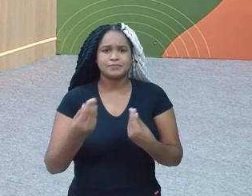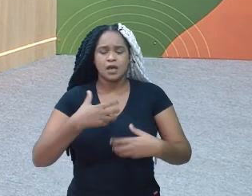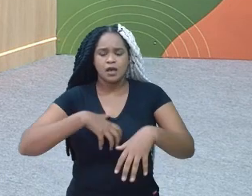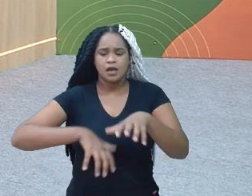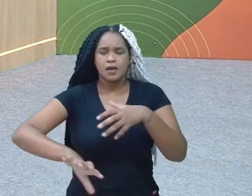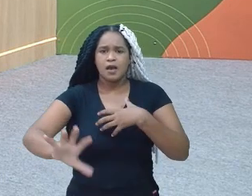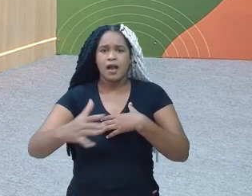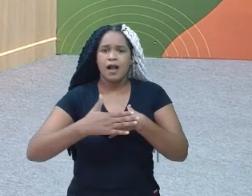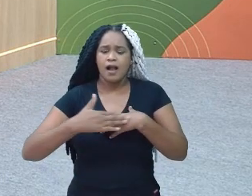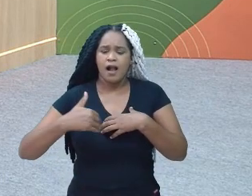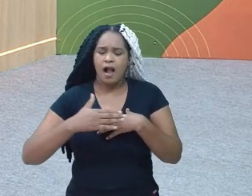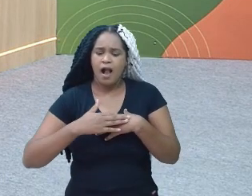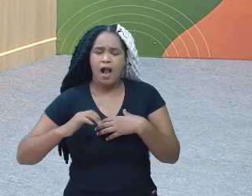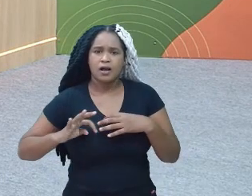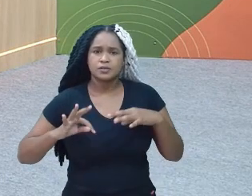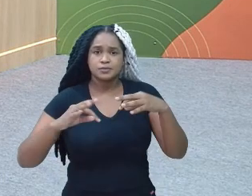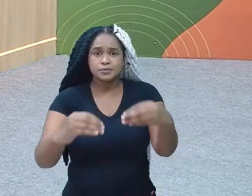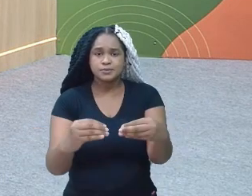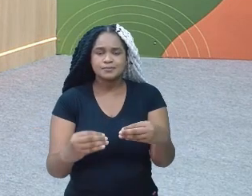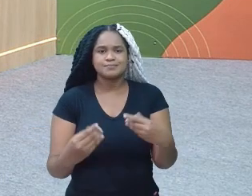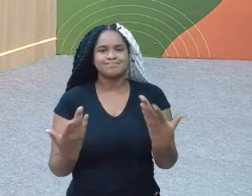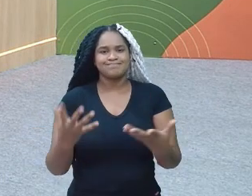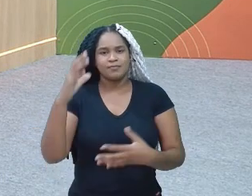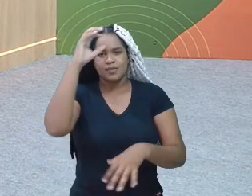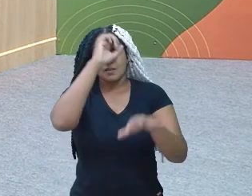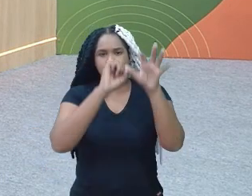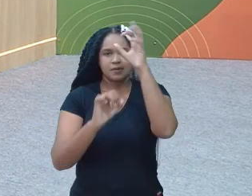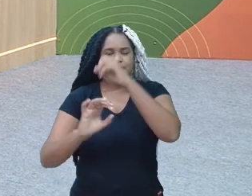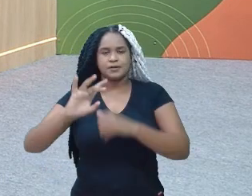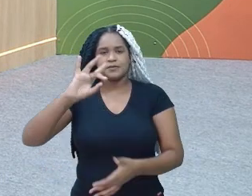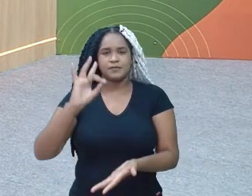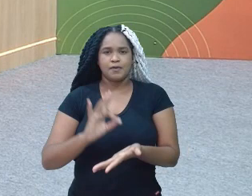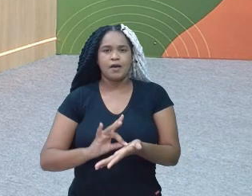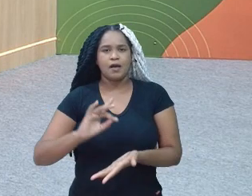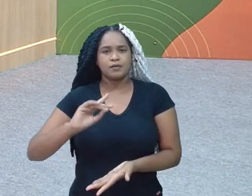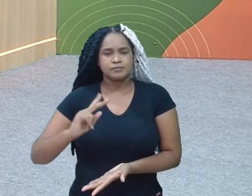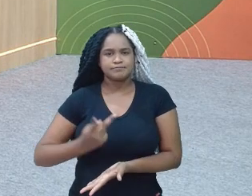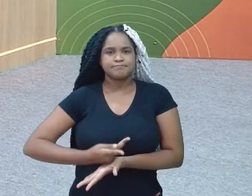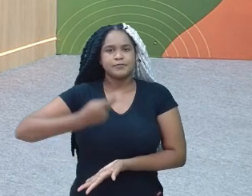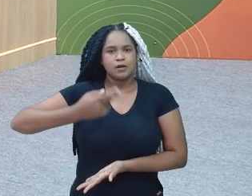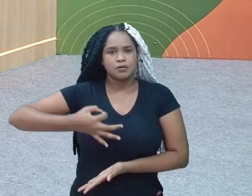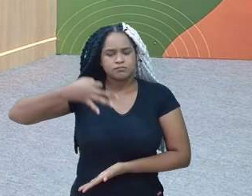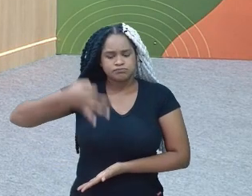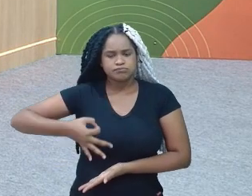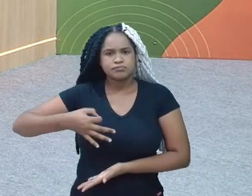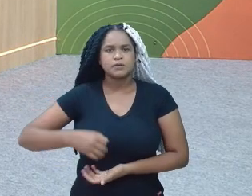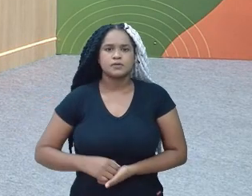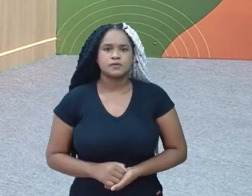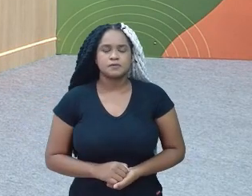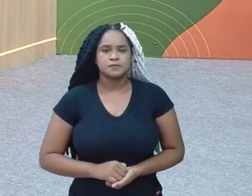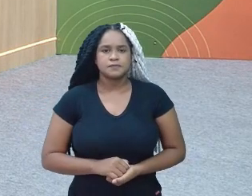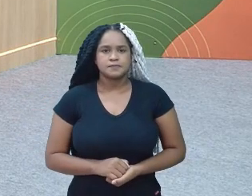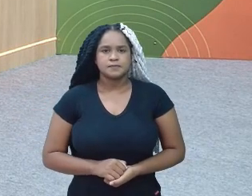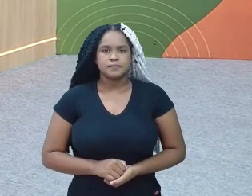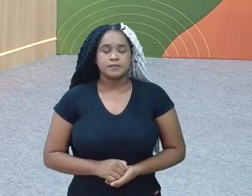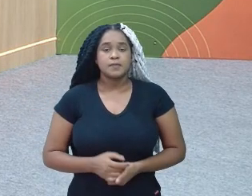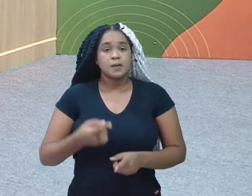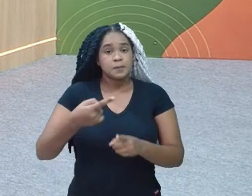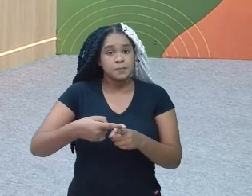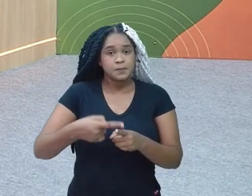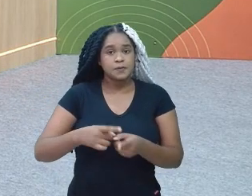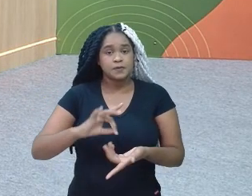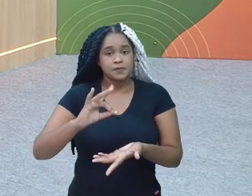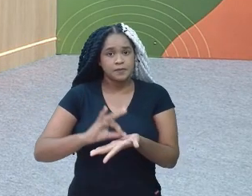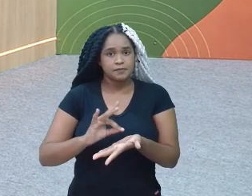recebe esse carinho, então a aprendizagem, de fato, acontece de maneira mais plena. Porque